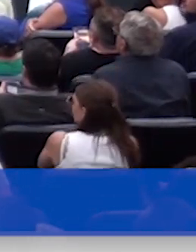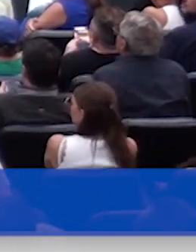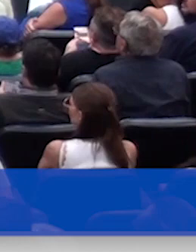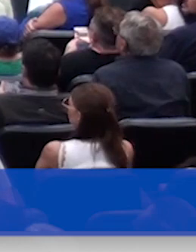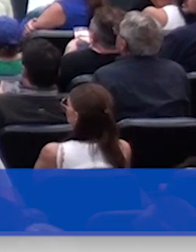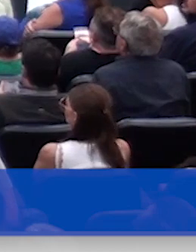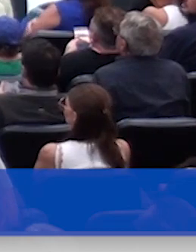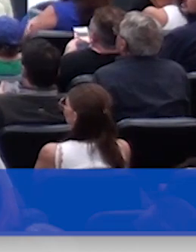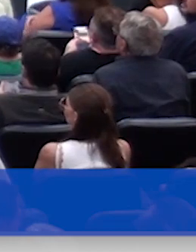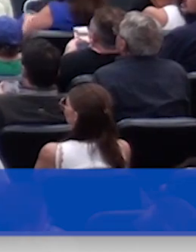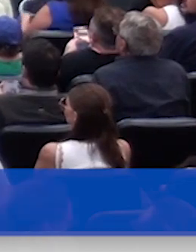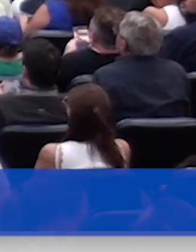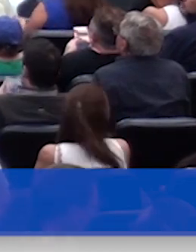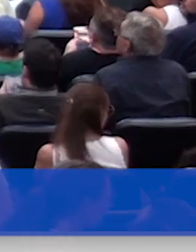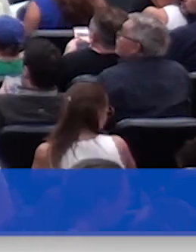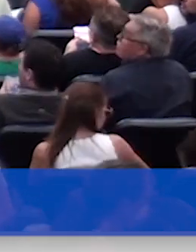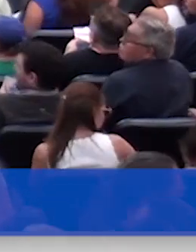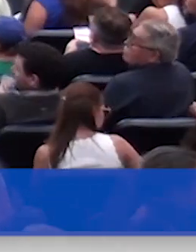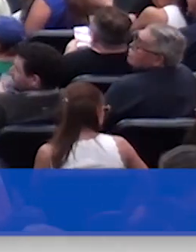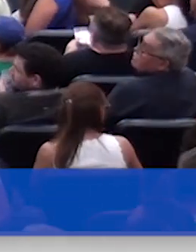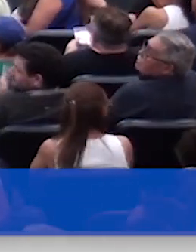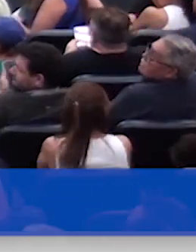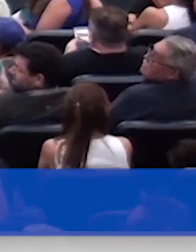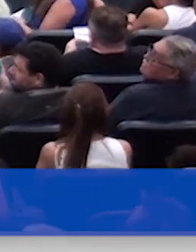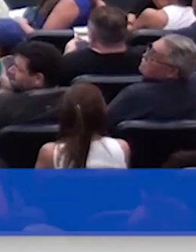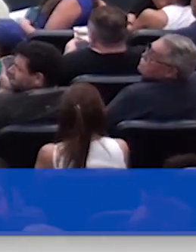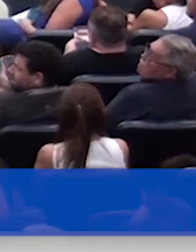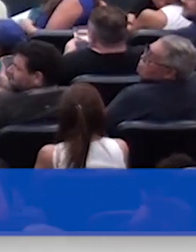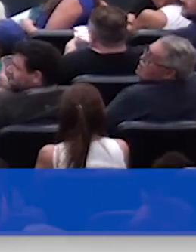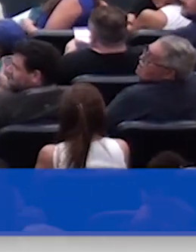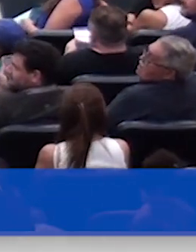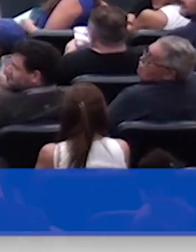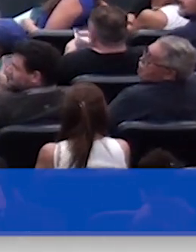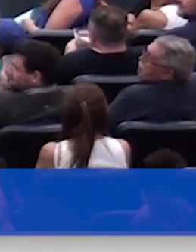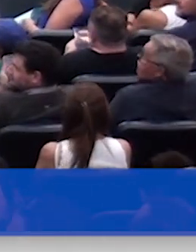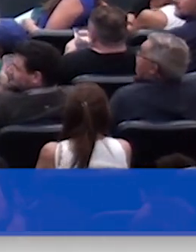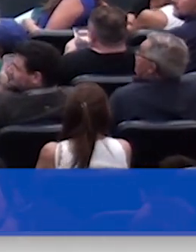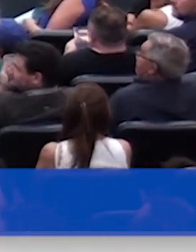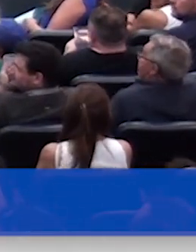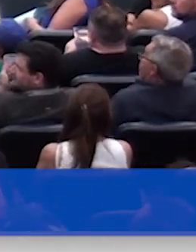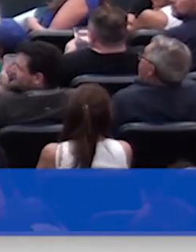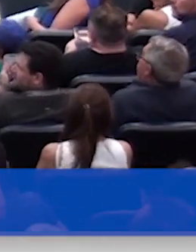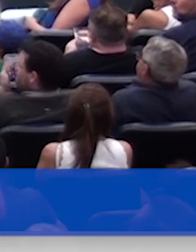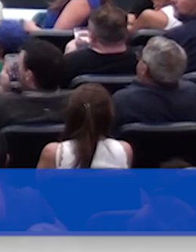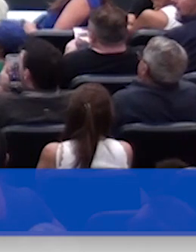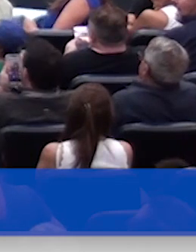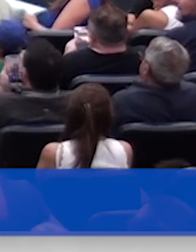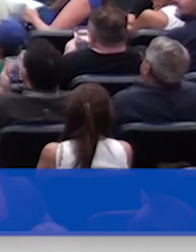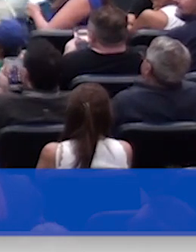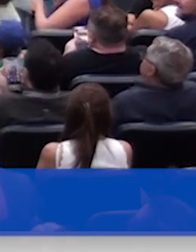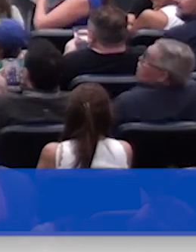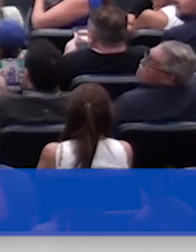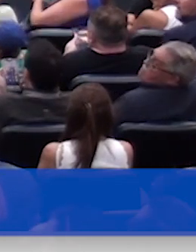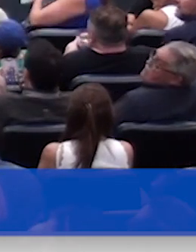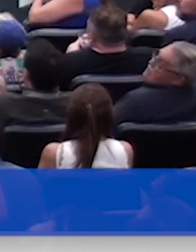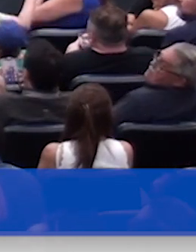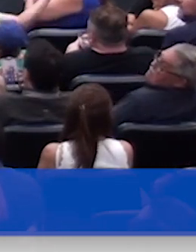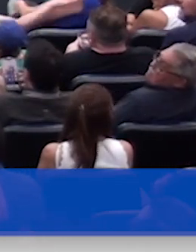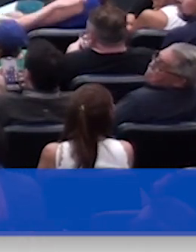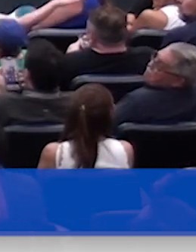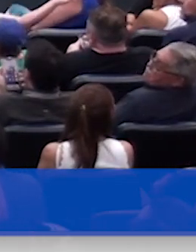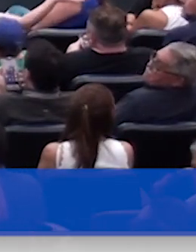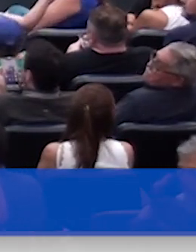posso lhe emprestar um regimento para o senhor ler. Tá bom? Então, tá bom? Não, meu rapaz,